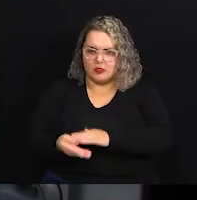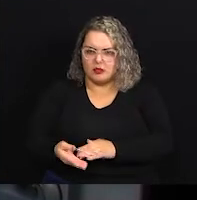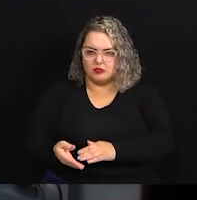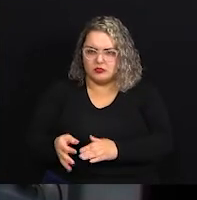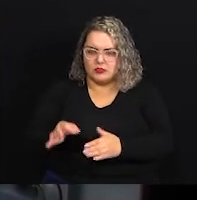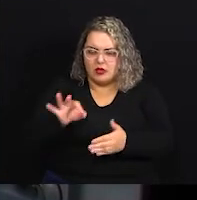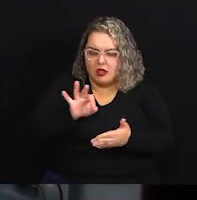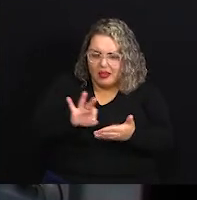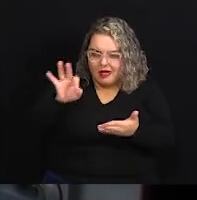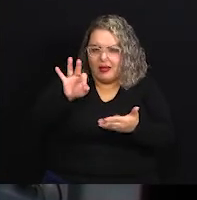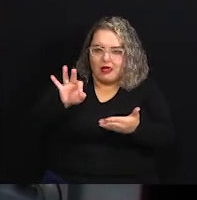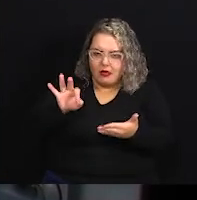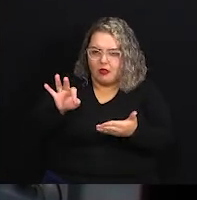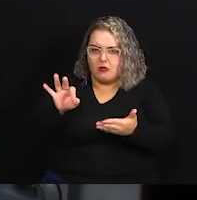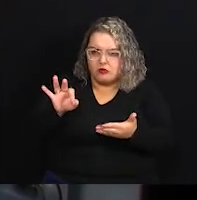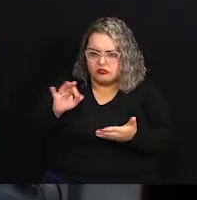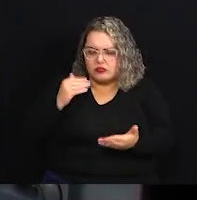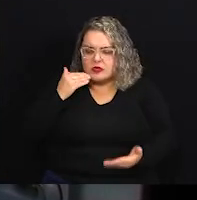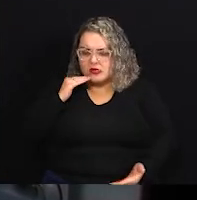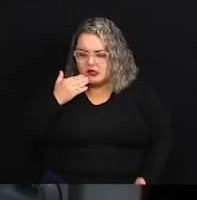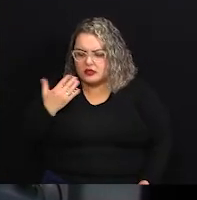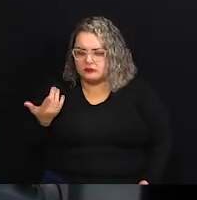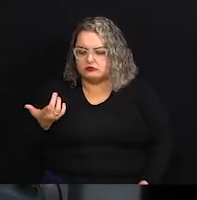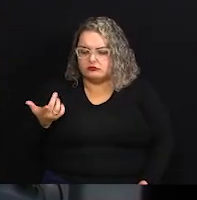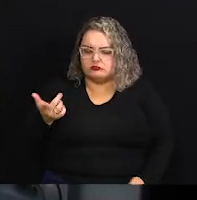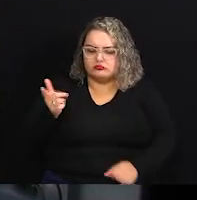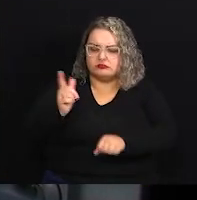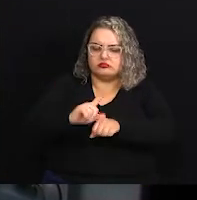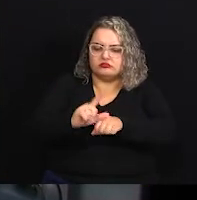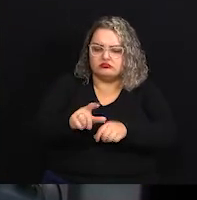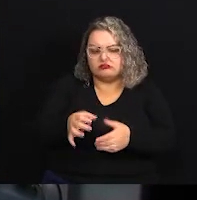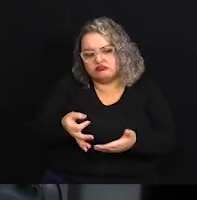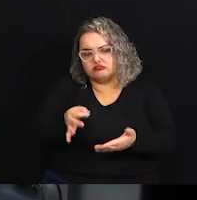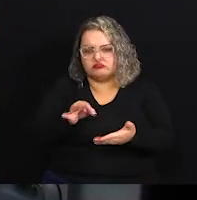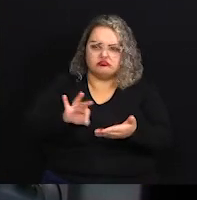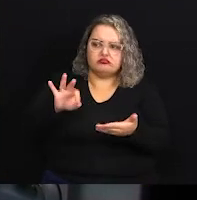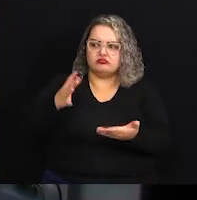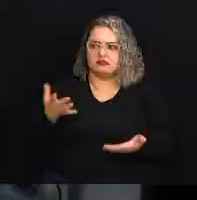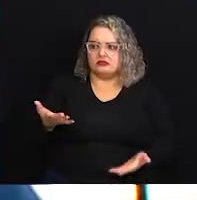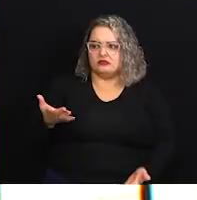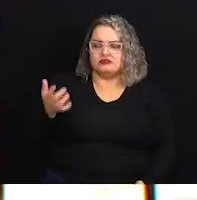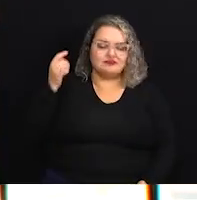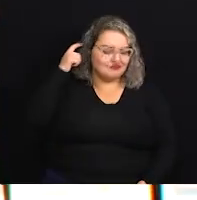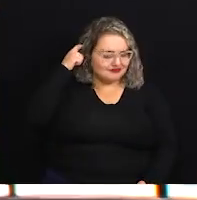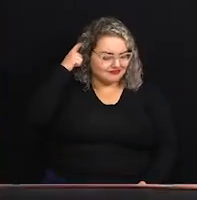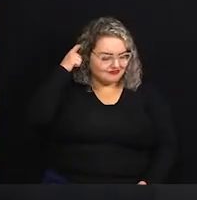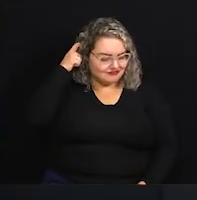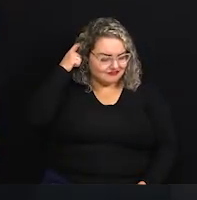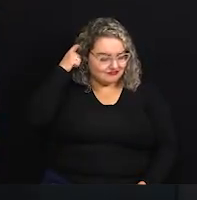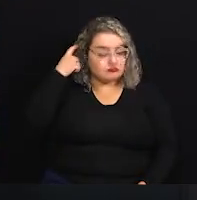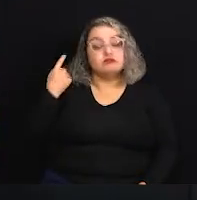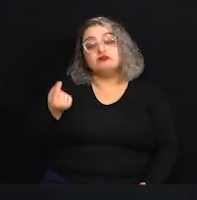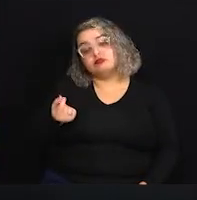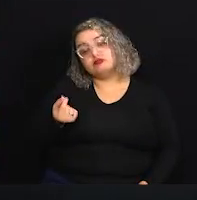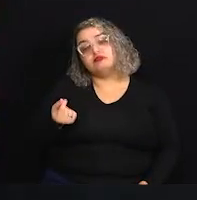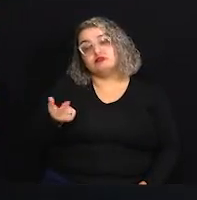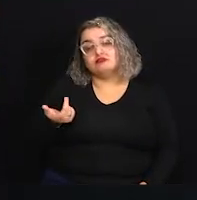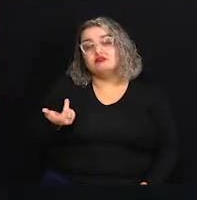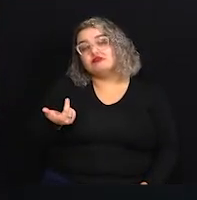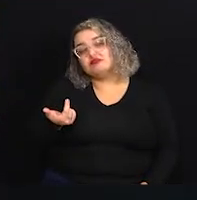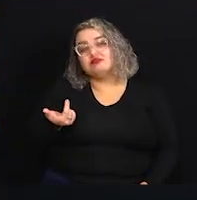hábito de consertar, né? As pessoas que procuravam a loja assim, para consertar eram aquelas pessoas assim, que a gente via que o poder aquisitivo